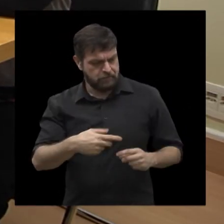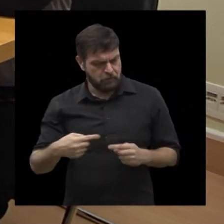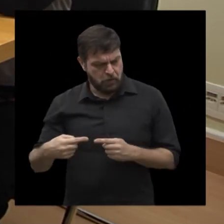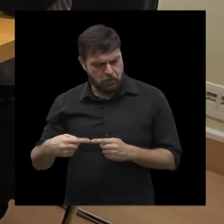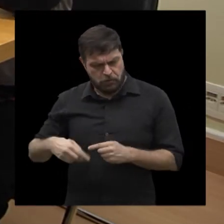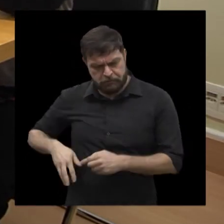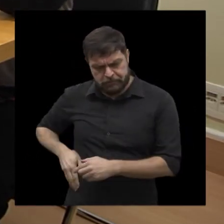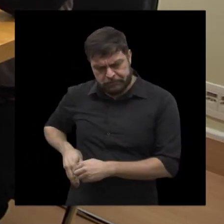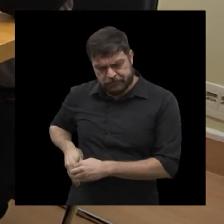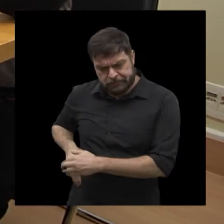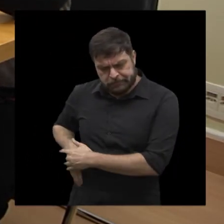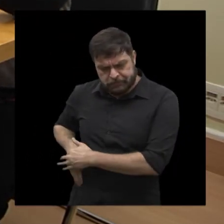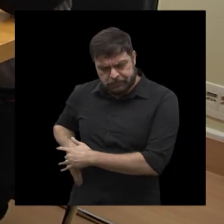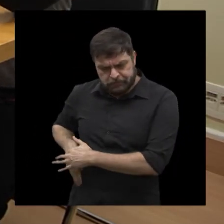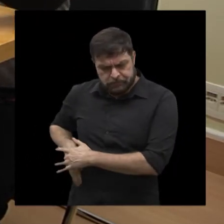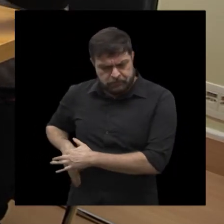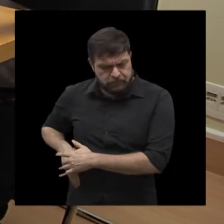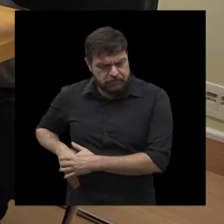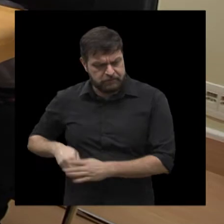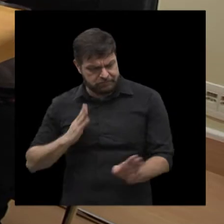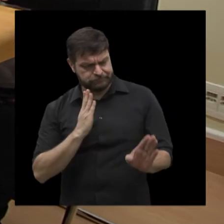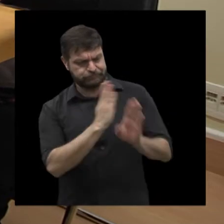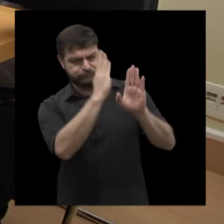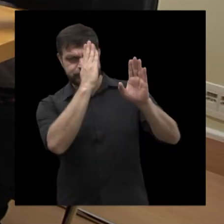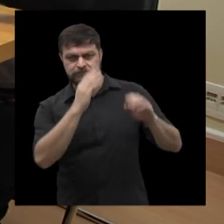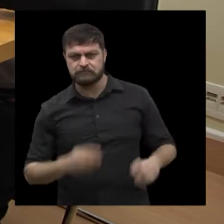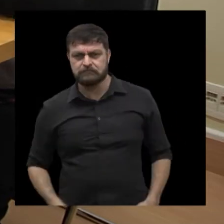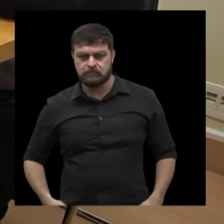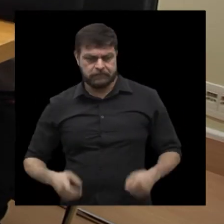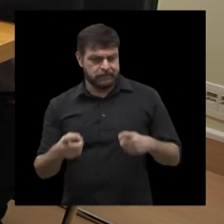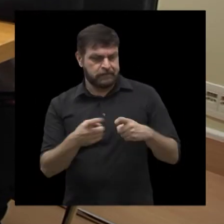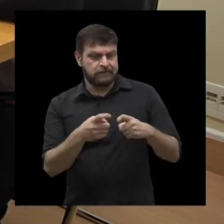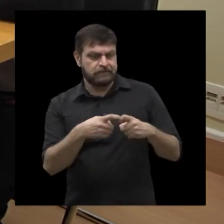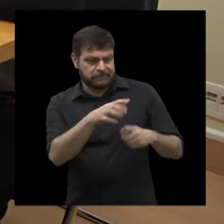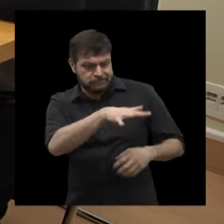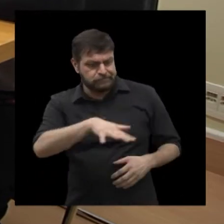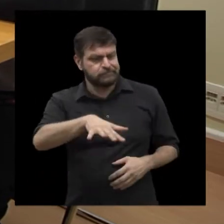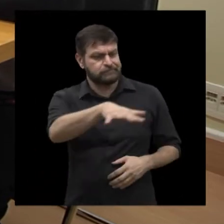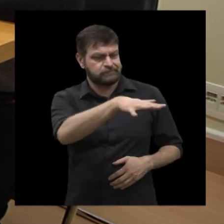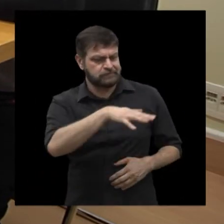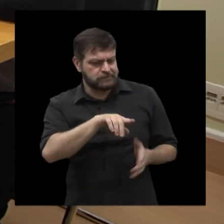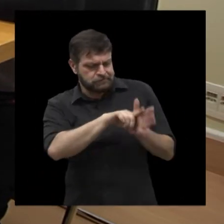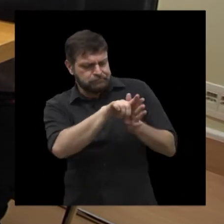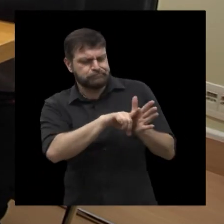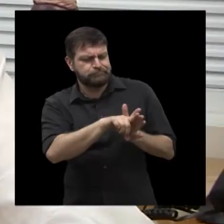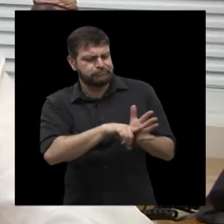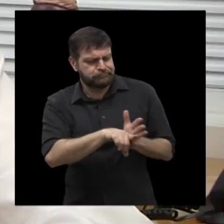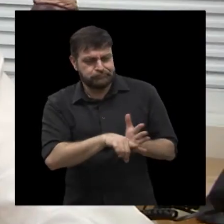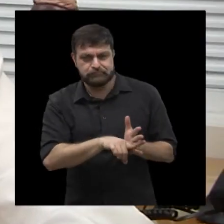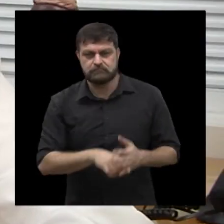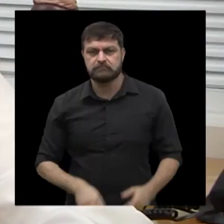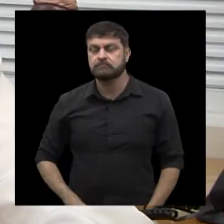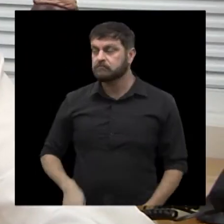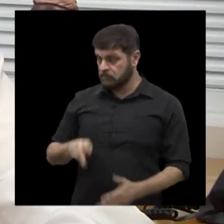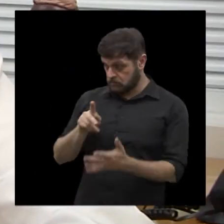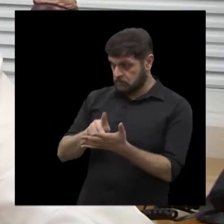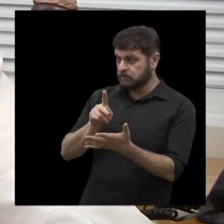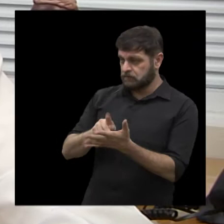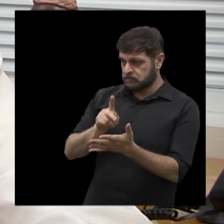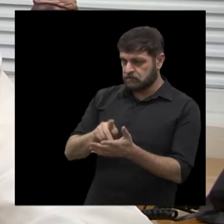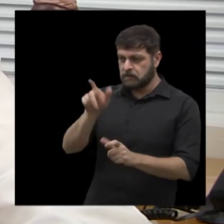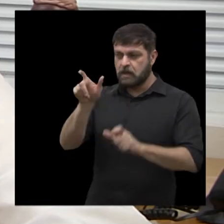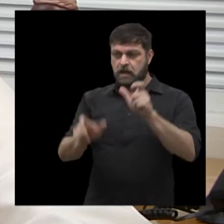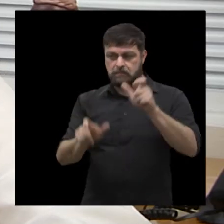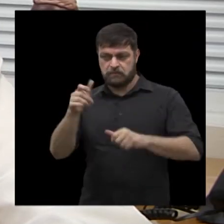não é isso? E como o senhor estava dizendo, a medicina é assim, né? Exato, né? Como algumas pessoas dizem,